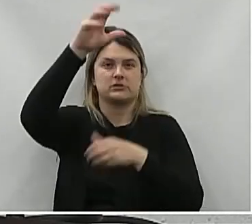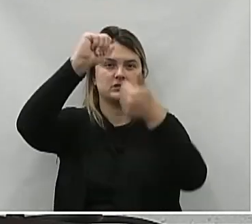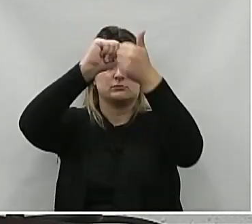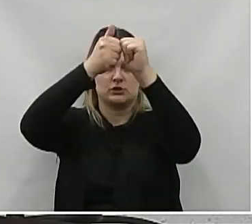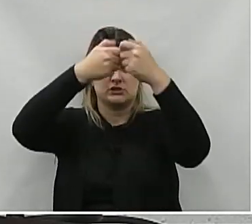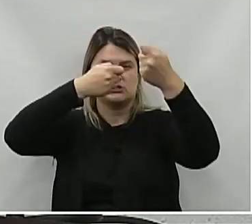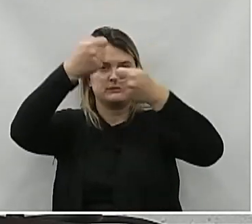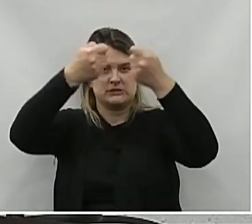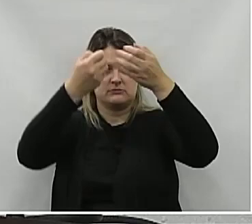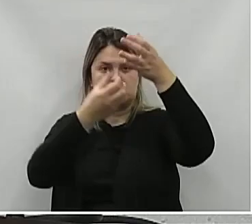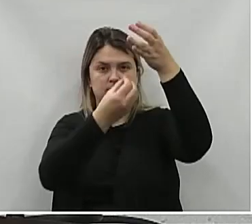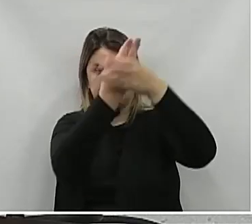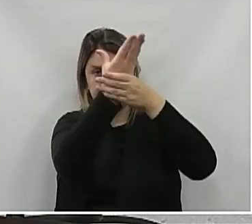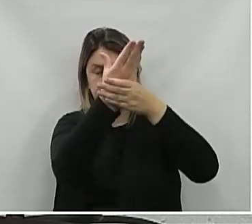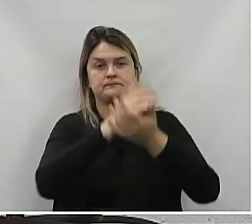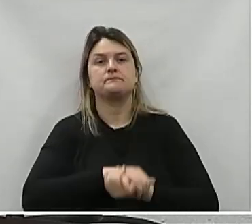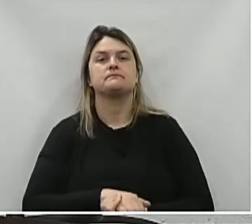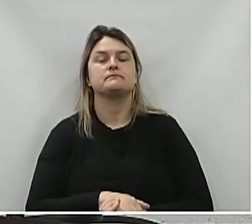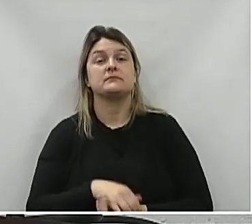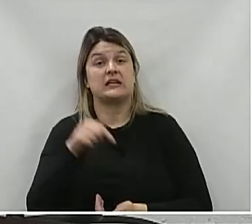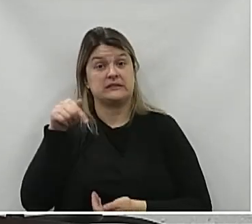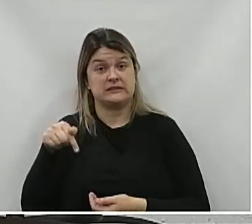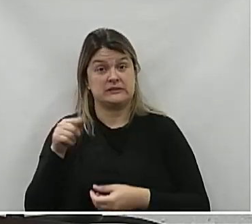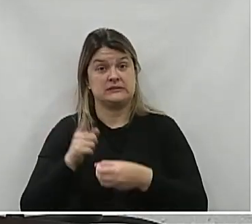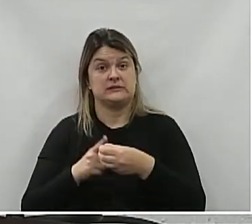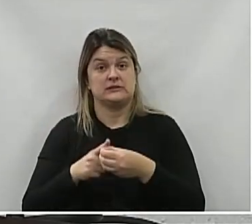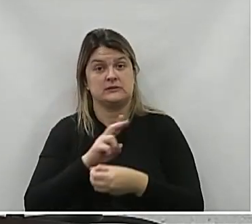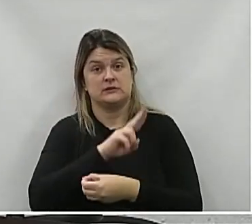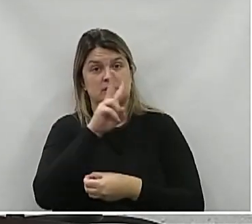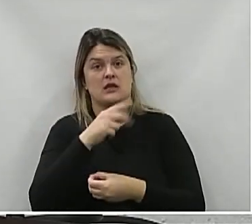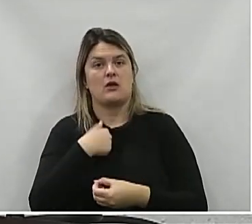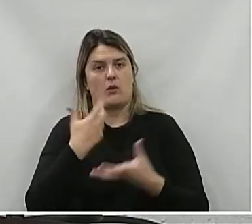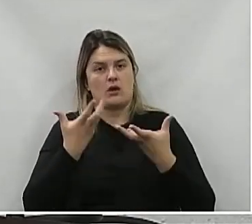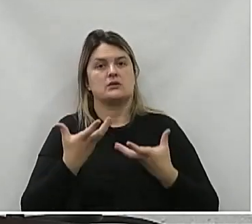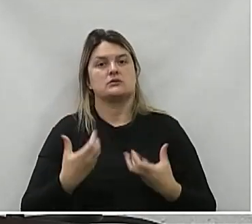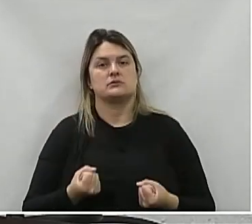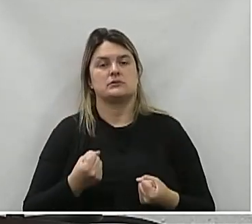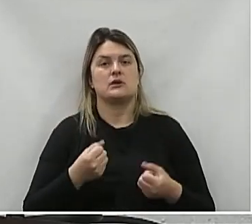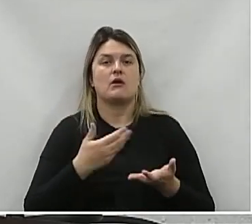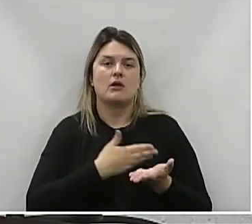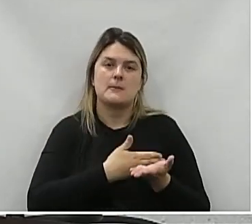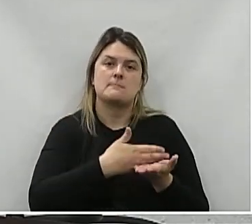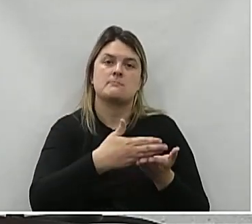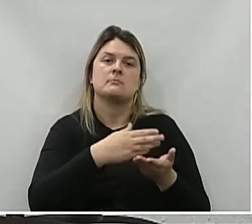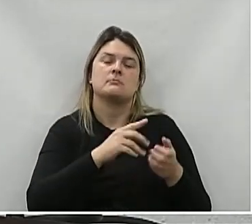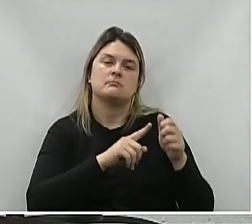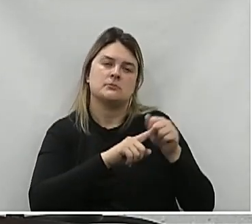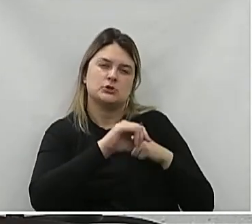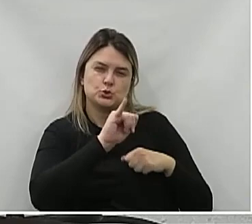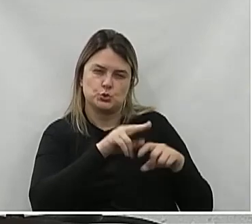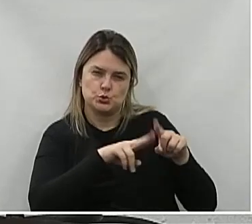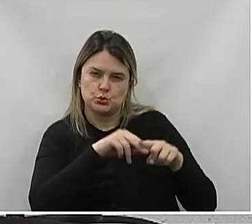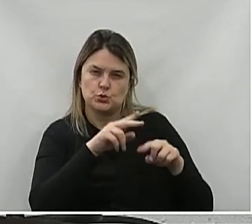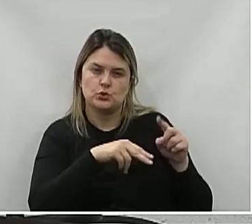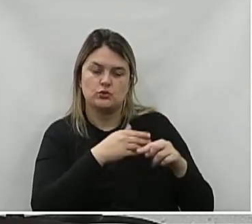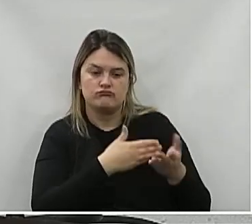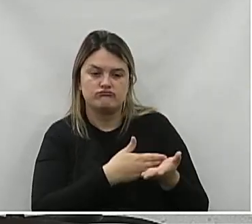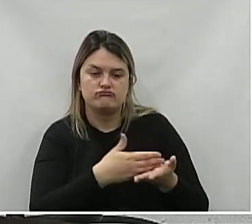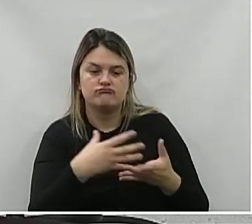esportiva administrativa foi criada. E essa aqui de União da Vitória a gente assumiu. E desde junho temos sentido a